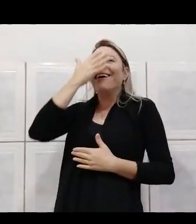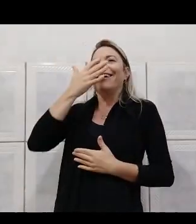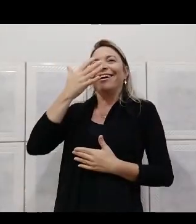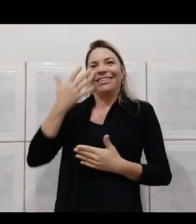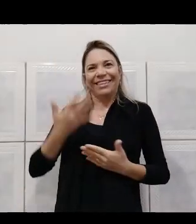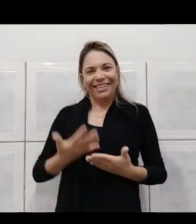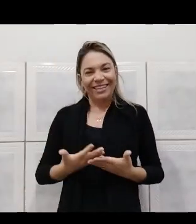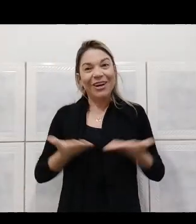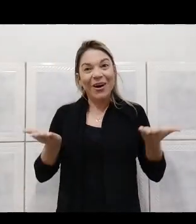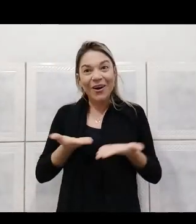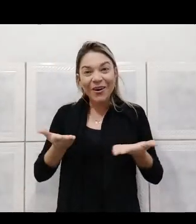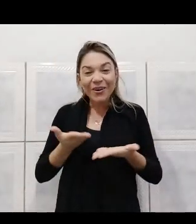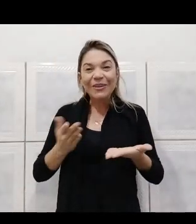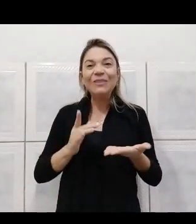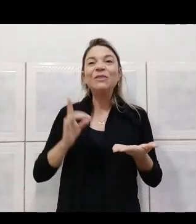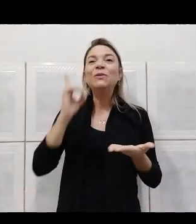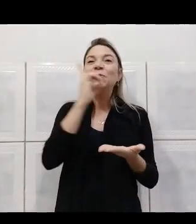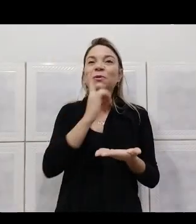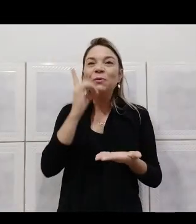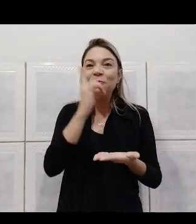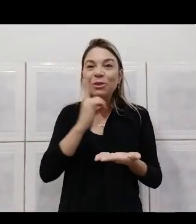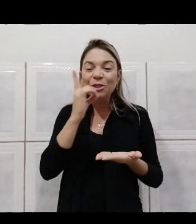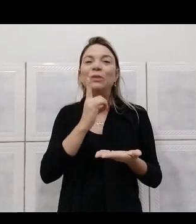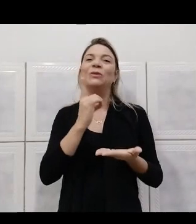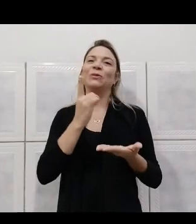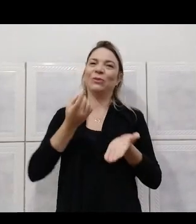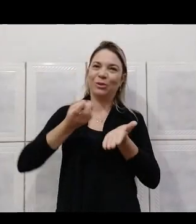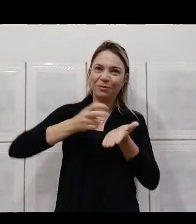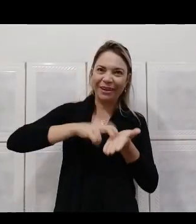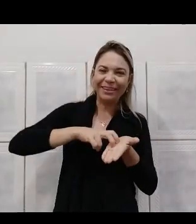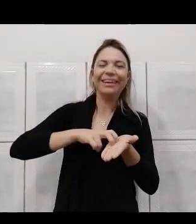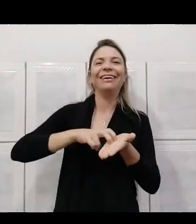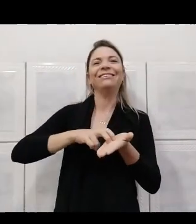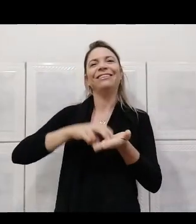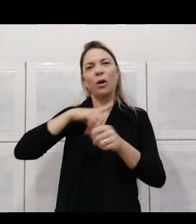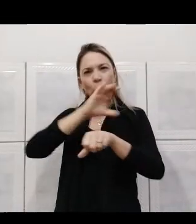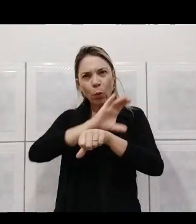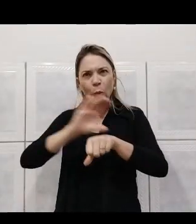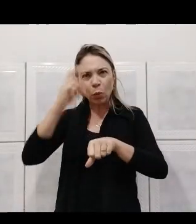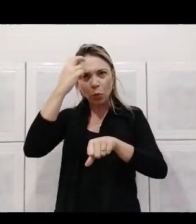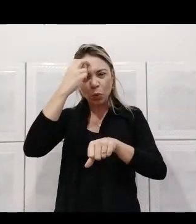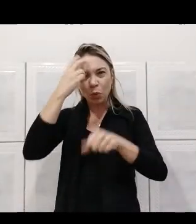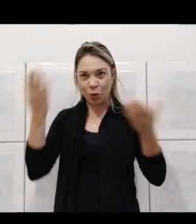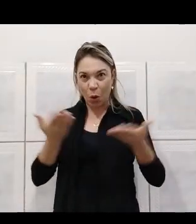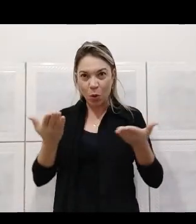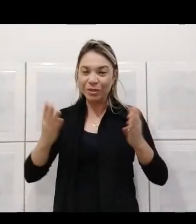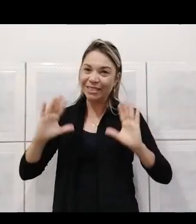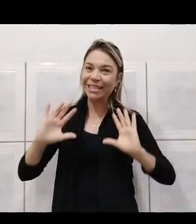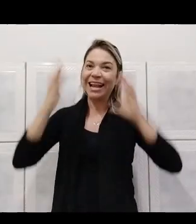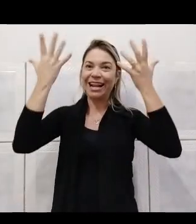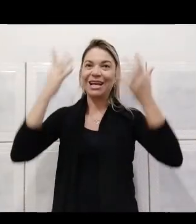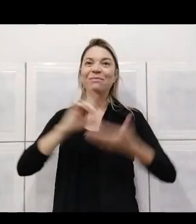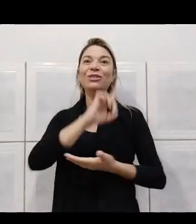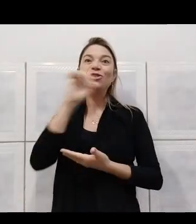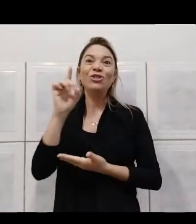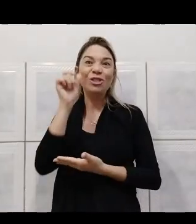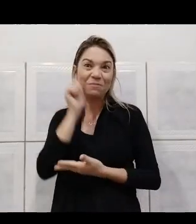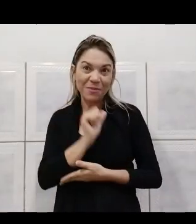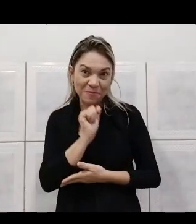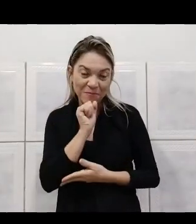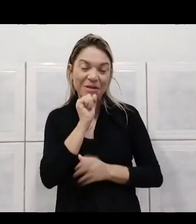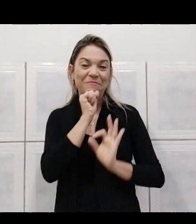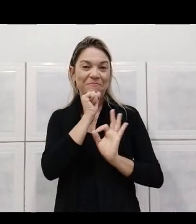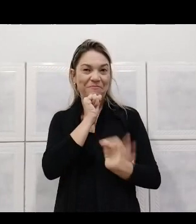porque em nossa cultura celebramos o Dia das Mães, mas também porque na nossa